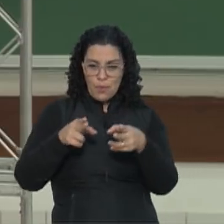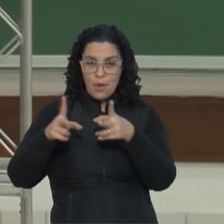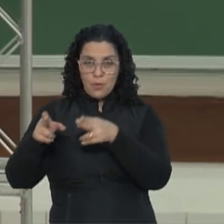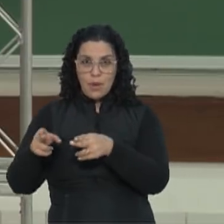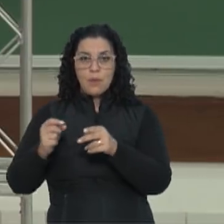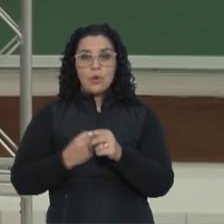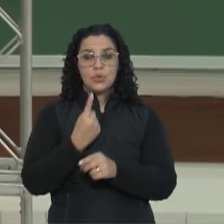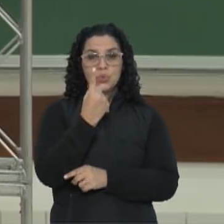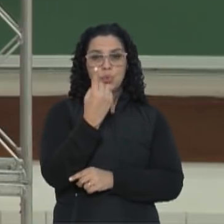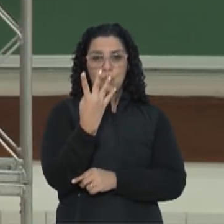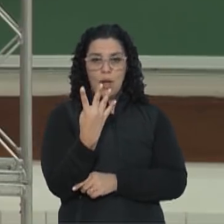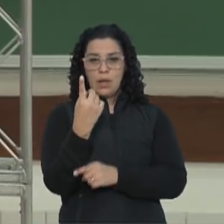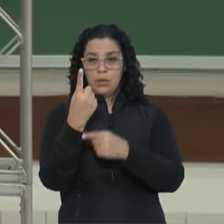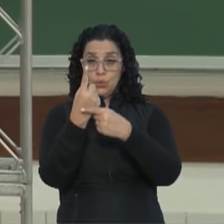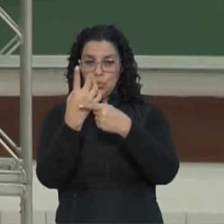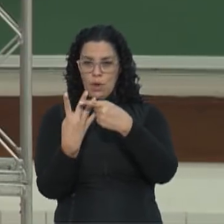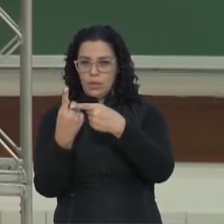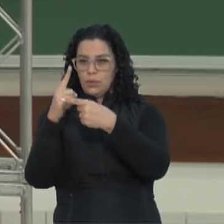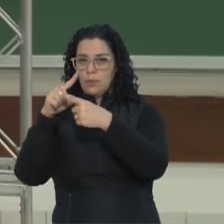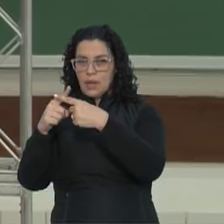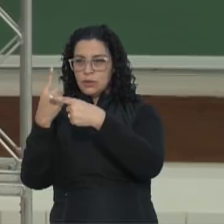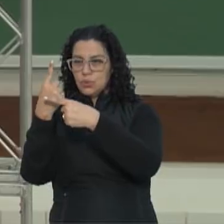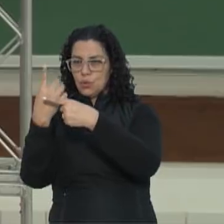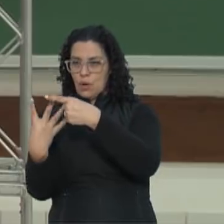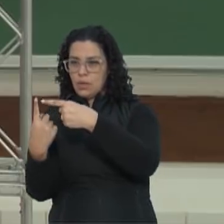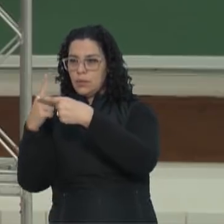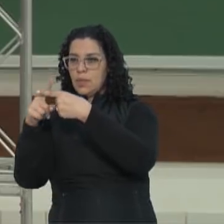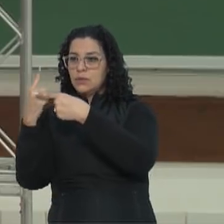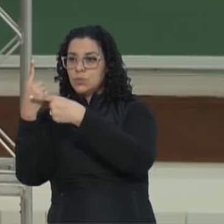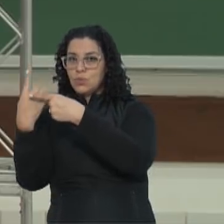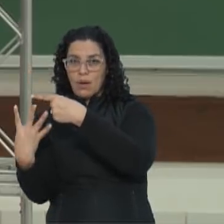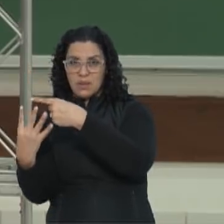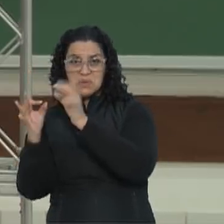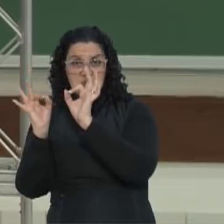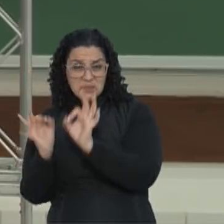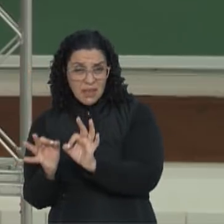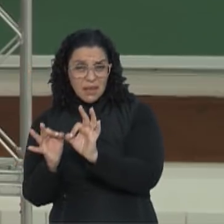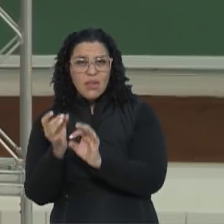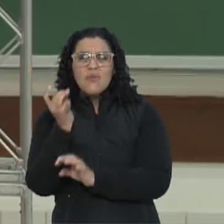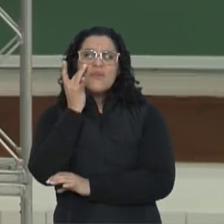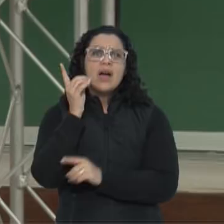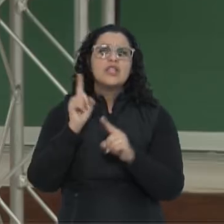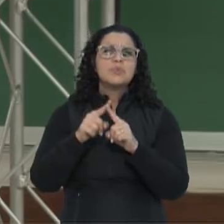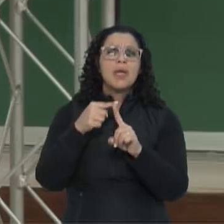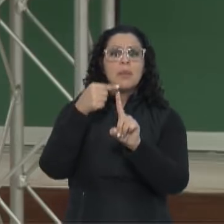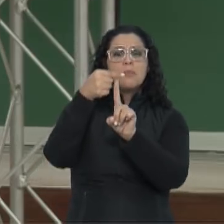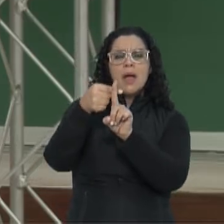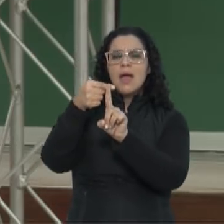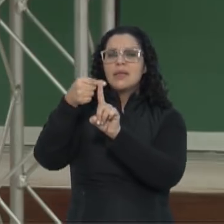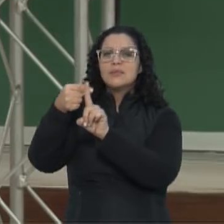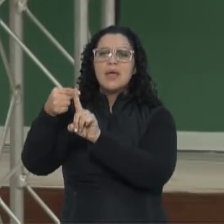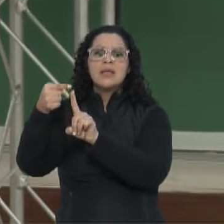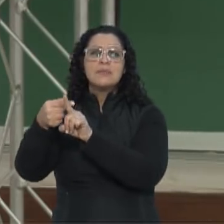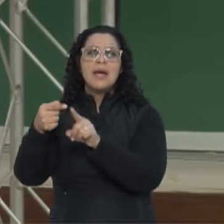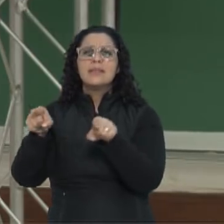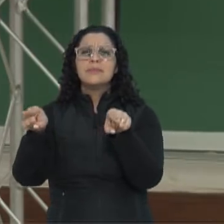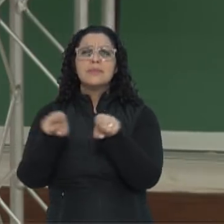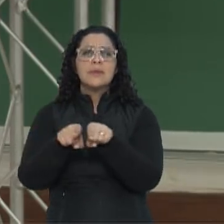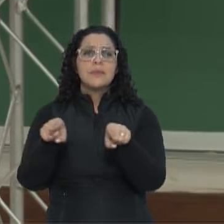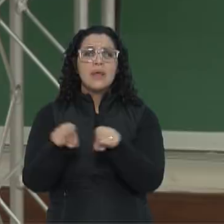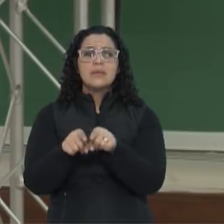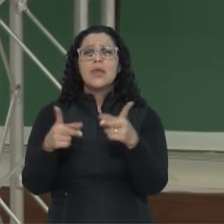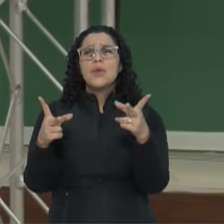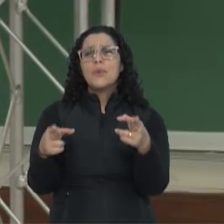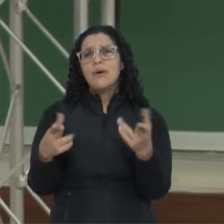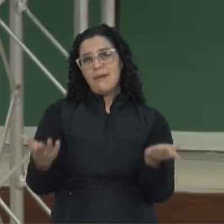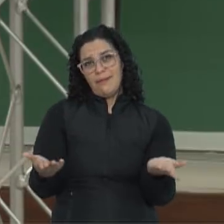1/4 mais 1/4 mais 1/4, vai ficar super fácil de eu fazer. Por quê? Porque adição de fração de parcela, adição